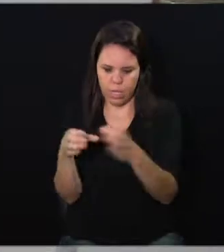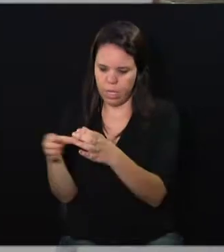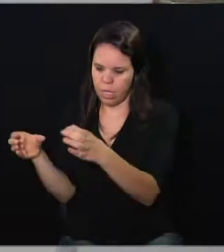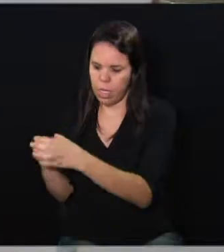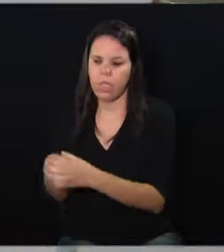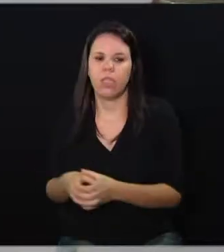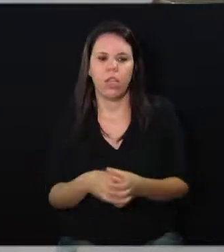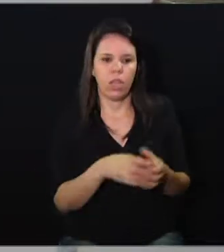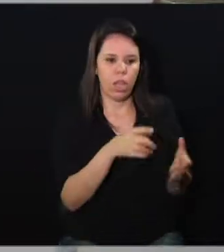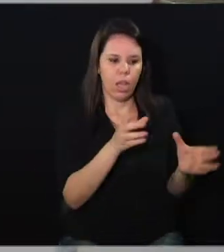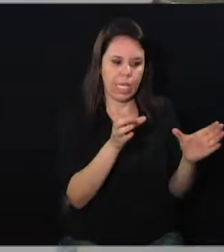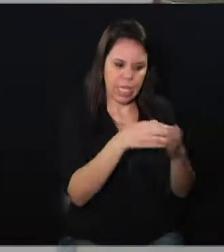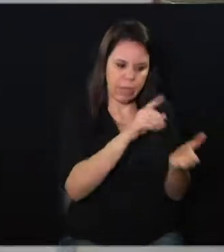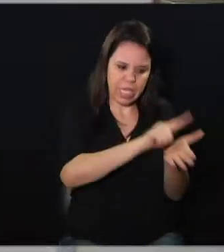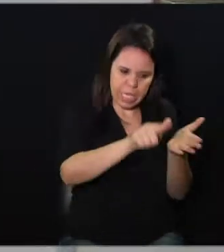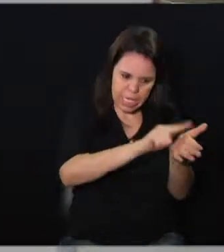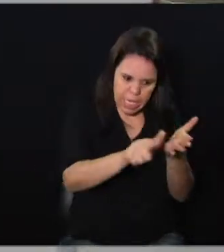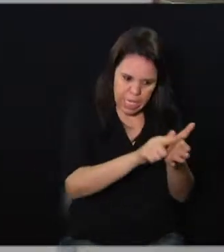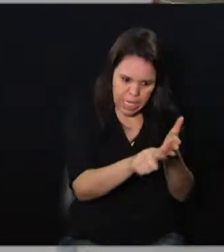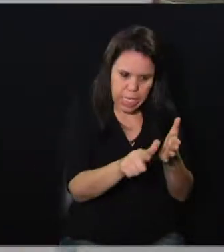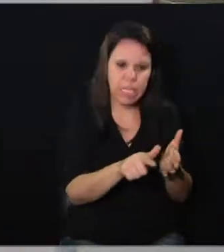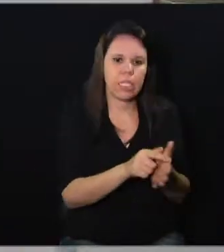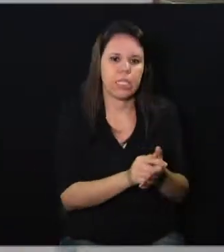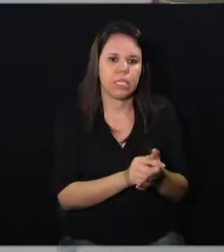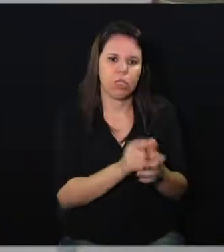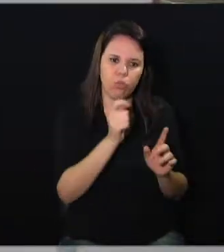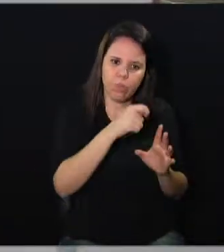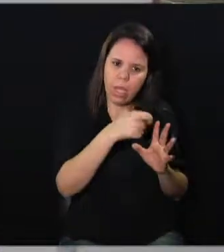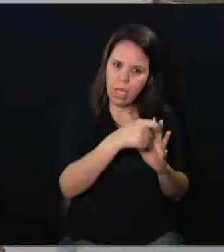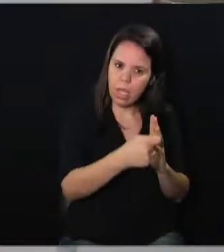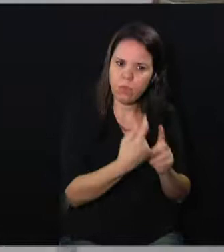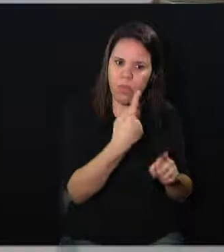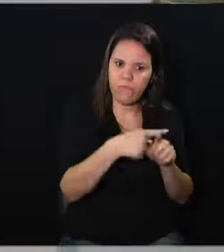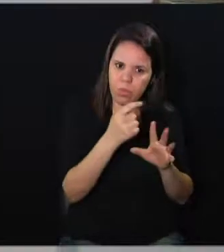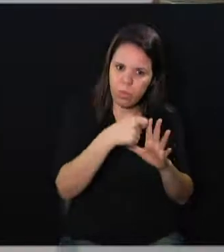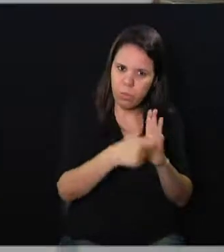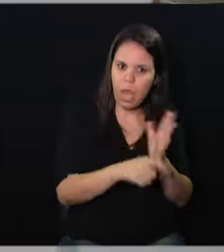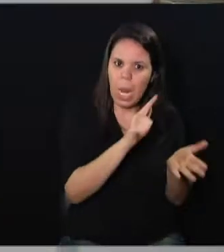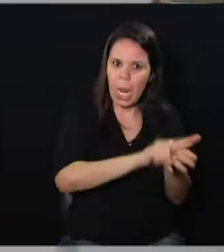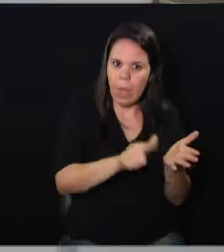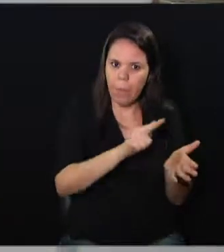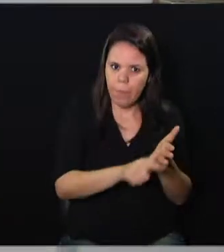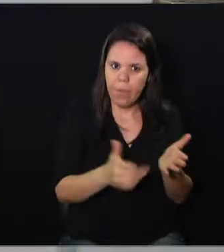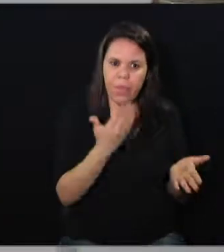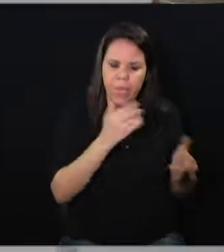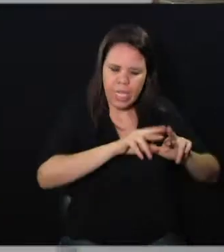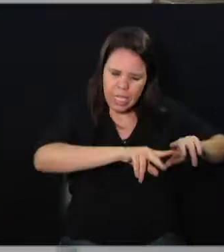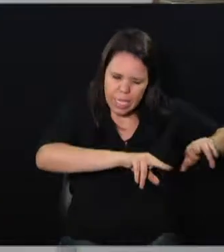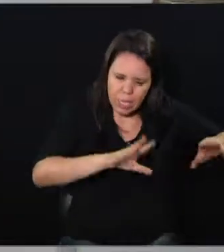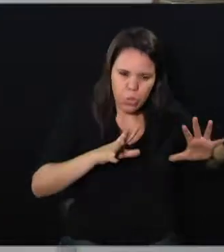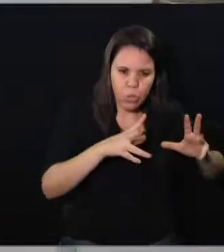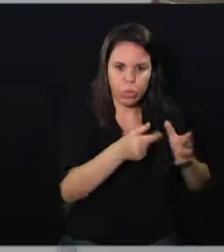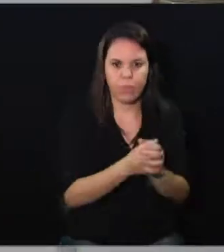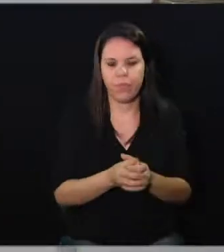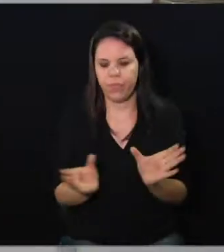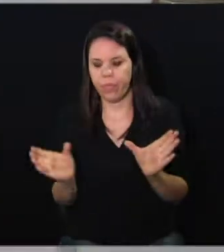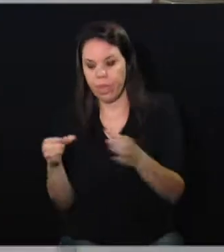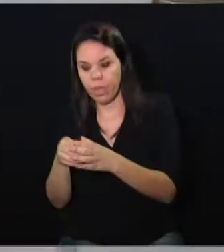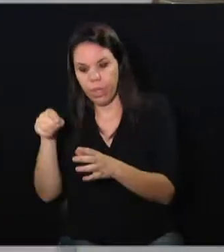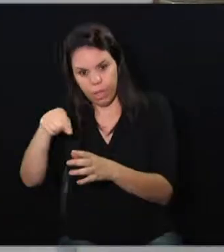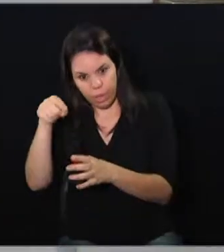faxina, que se reúne de mês a mês para fazer uma limpeza nos alimentadores. Nós temos a equipe